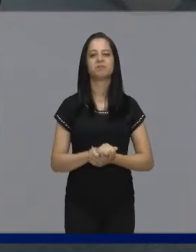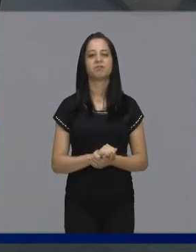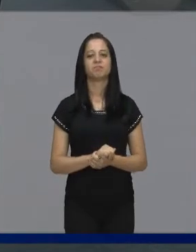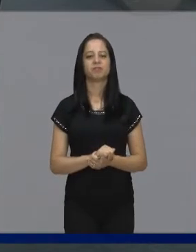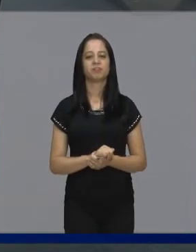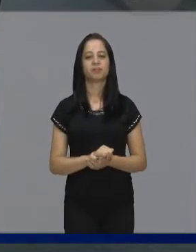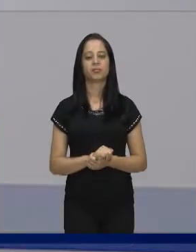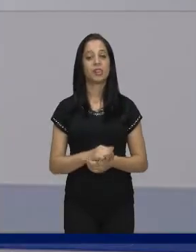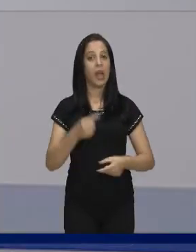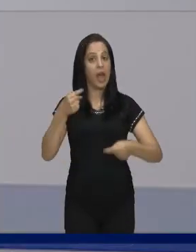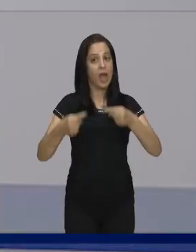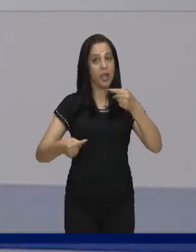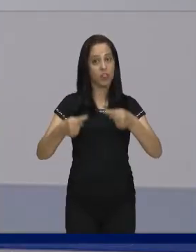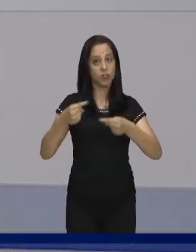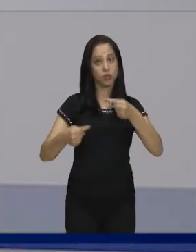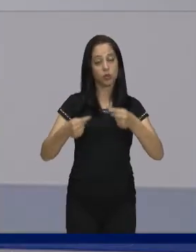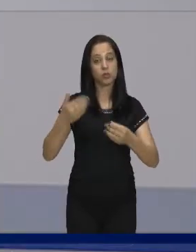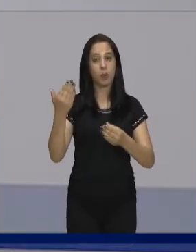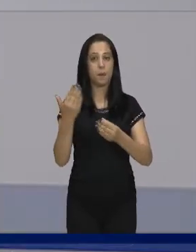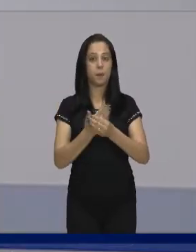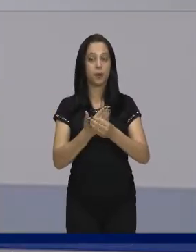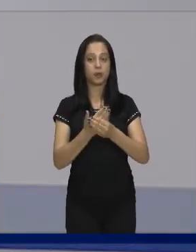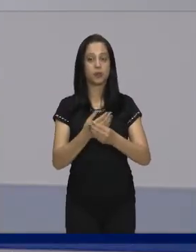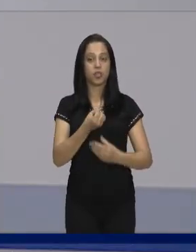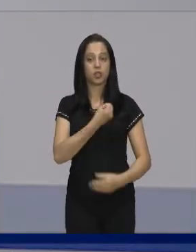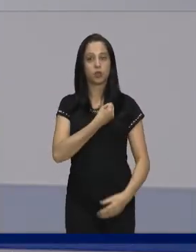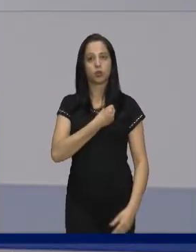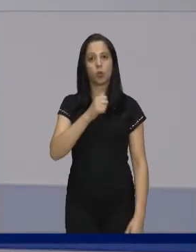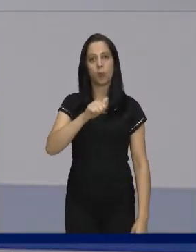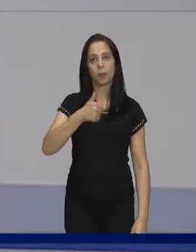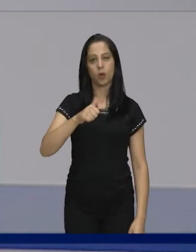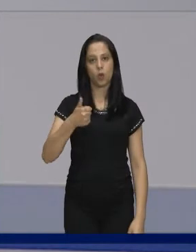Tá. Em discussão, o processo número